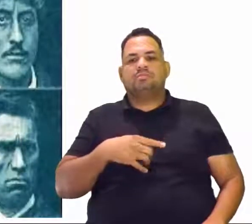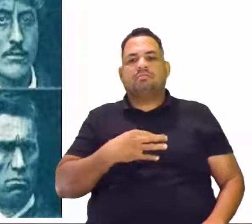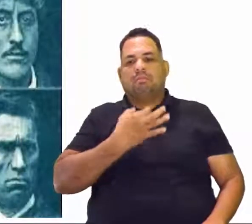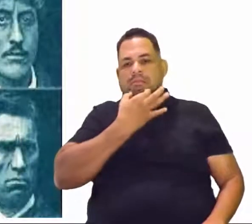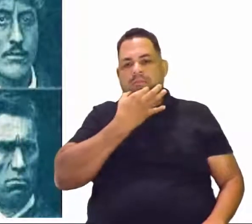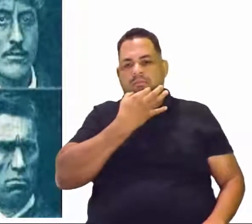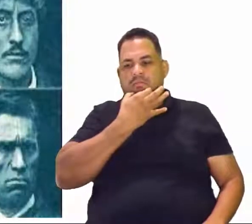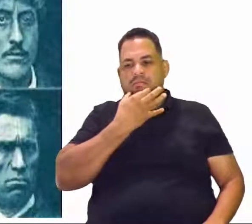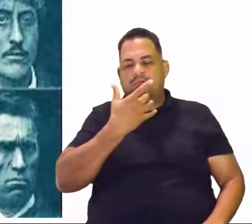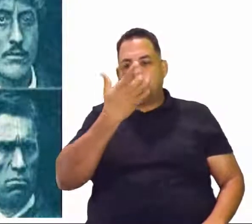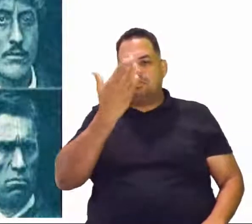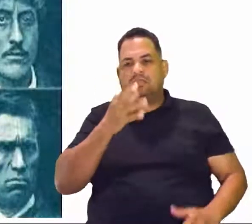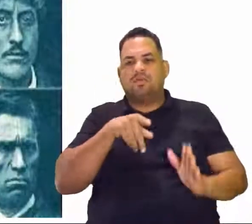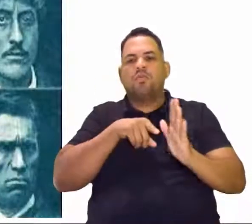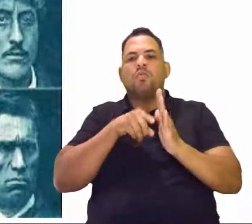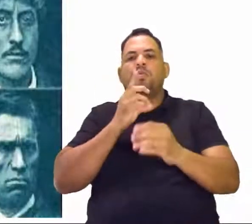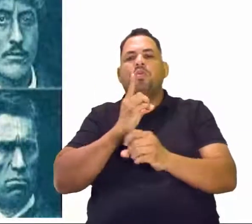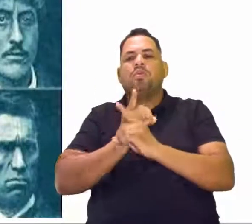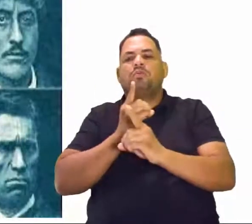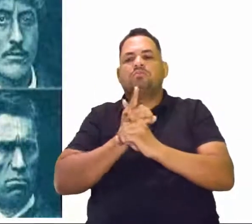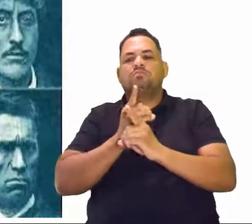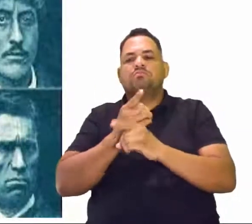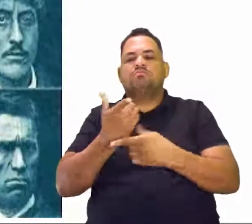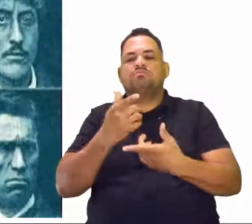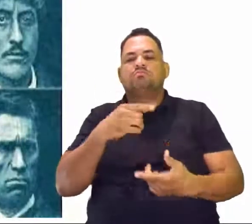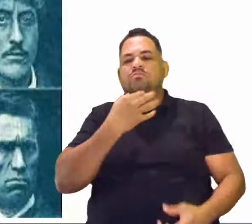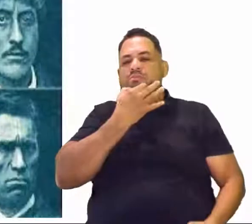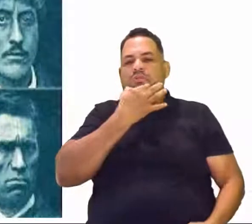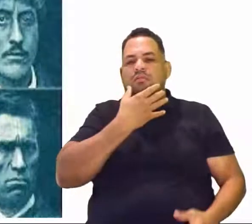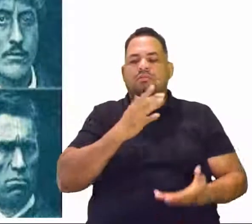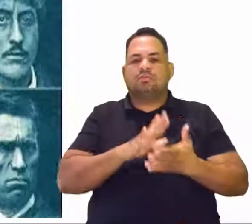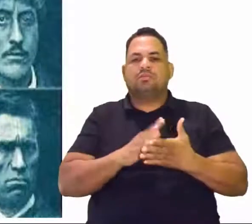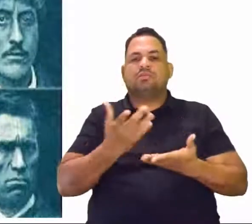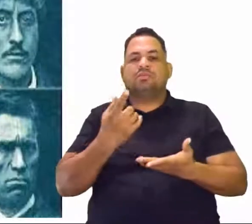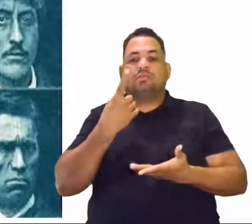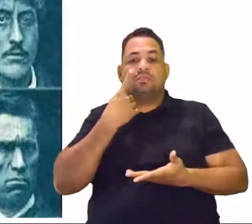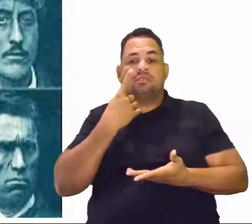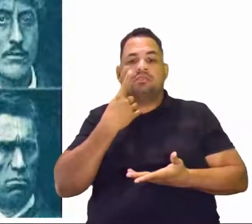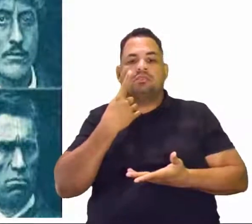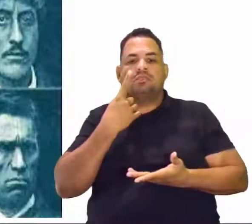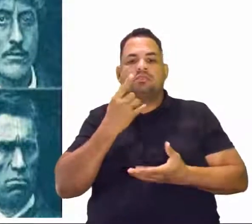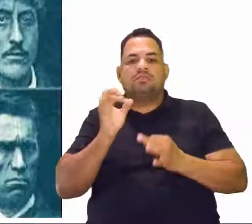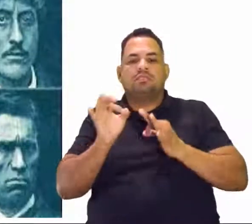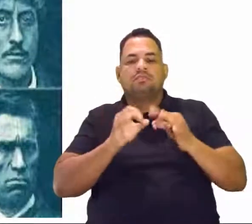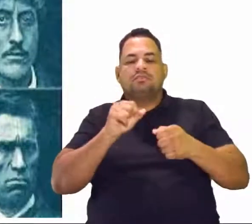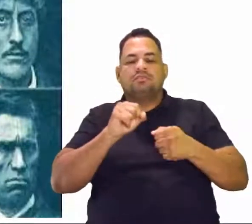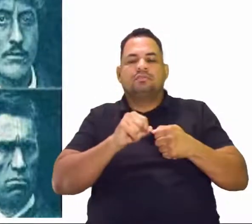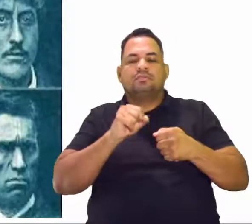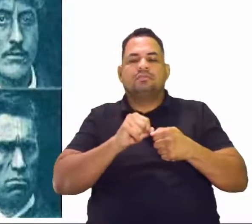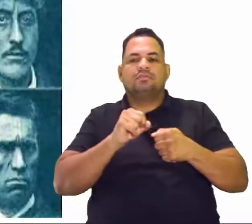por uma coisa social que na verdade eles criaram um